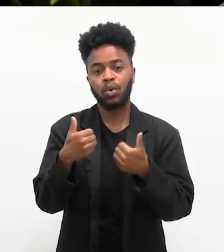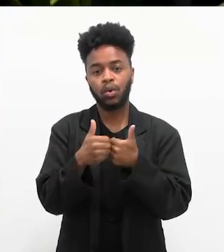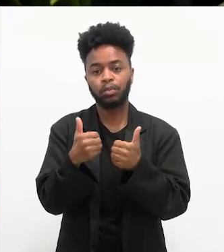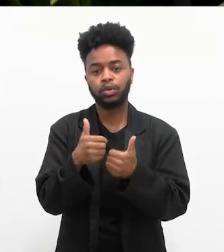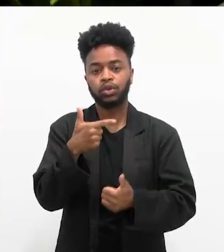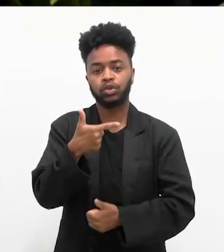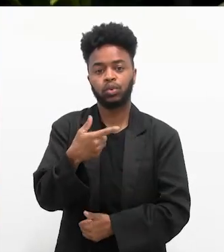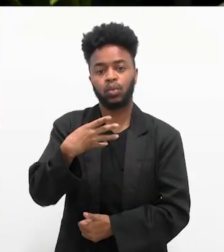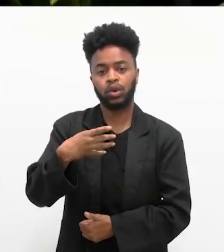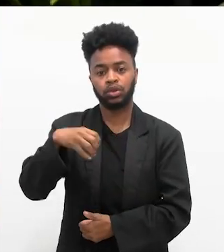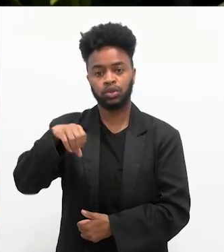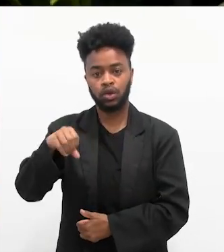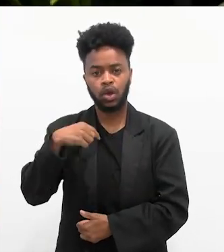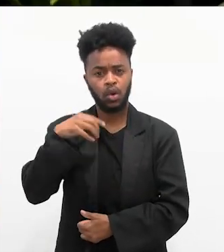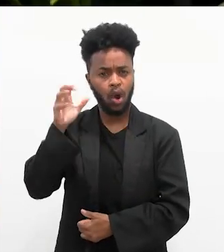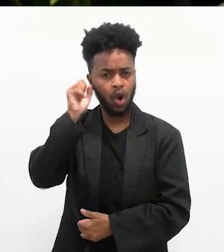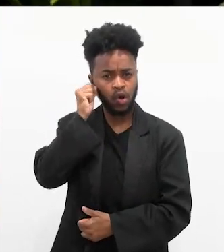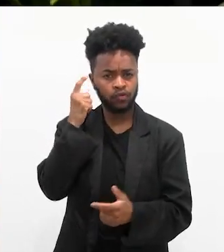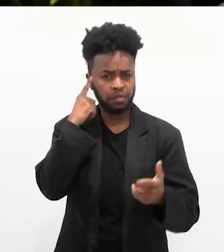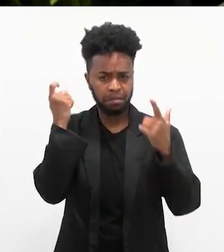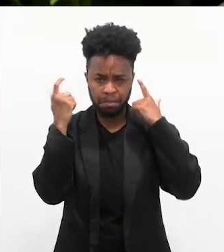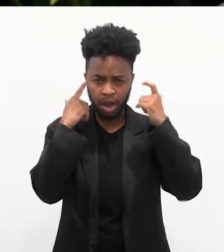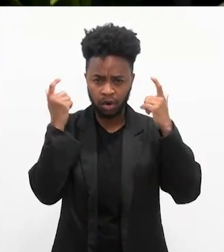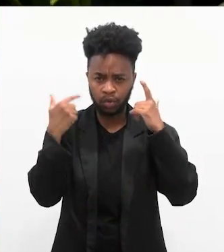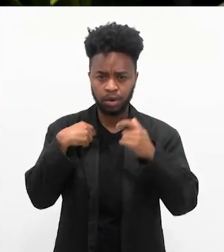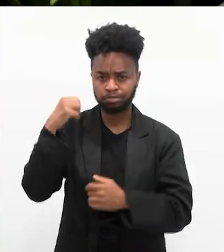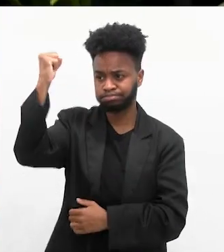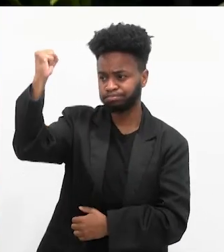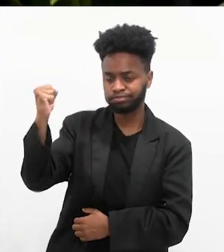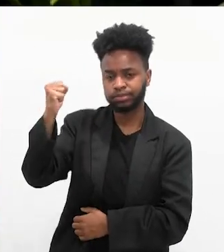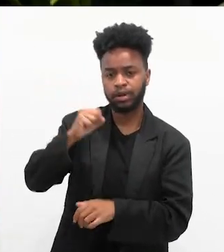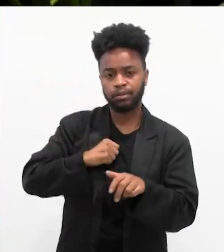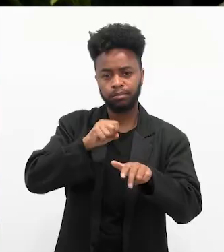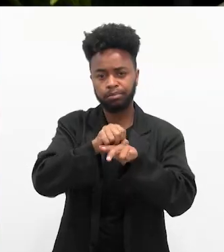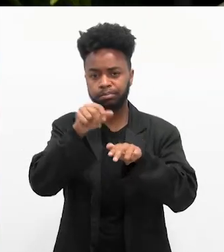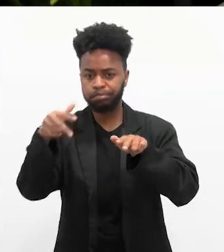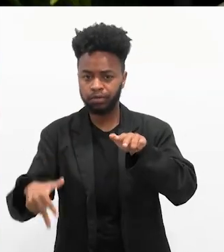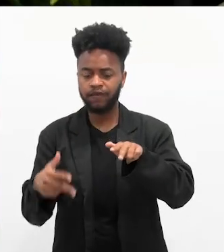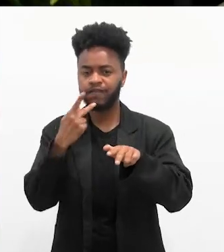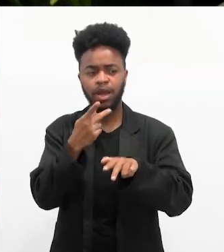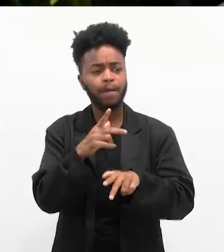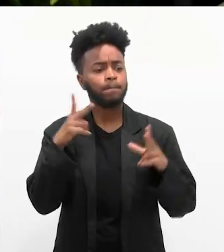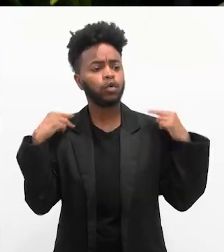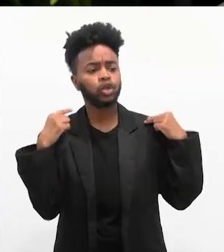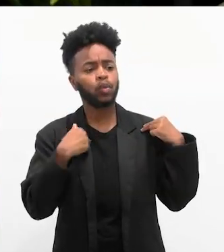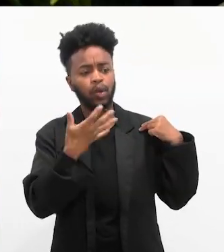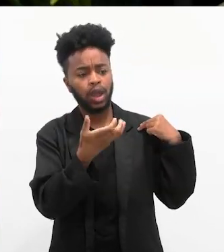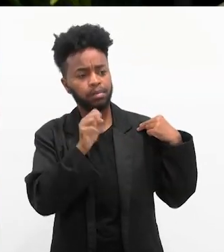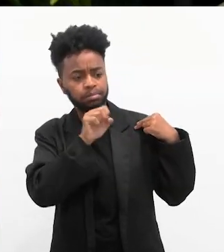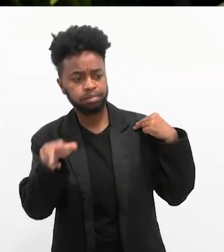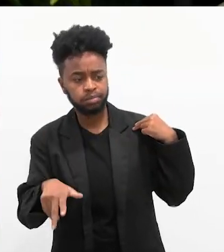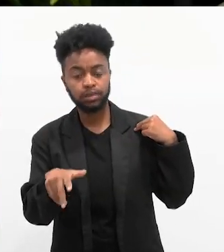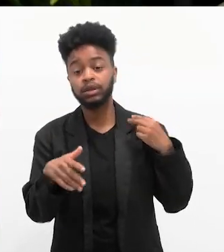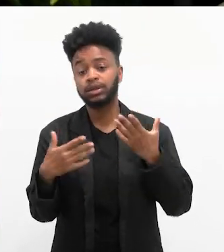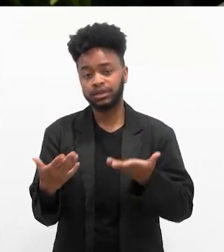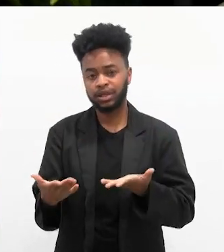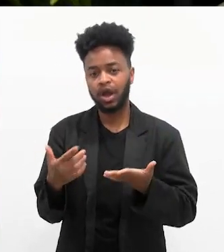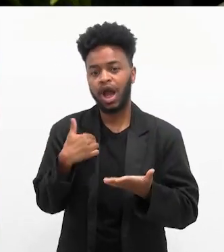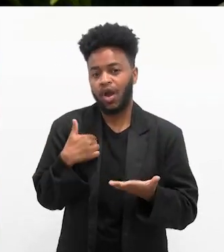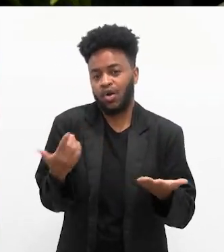ônibus 249, e aí escutei aquele barulho, toquei a sirene, o sinal, falei, motorista, quero descer